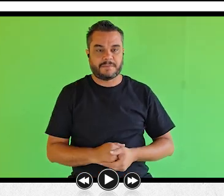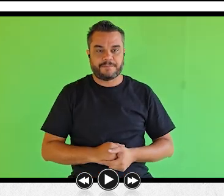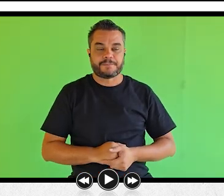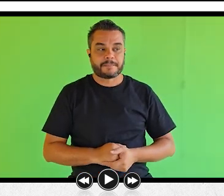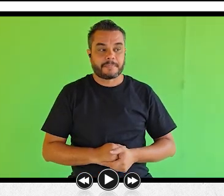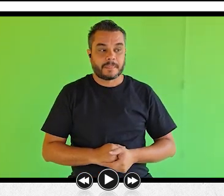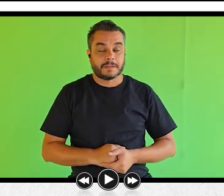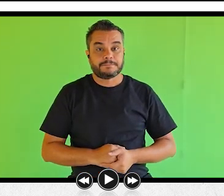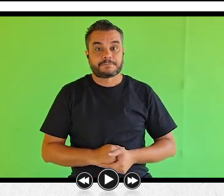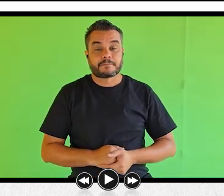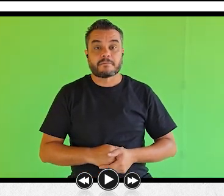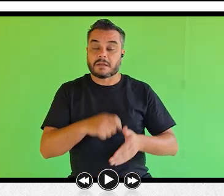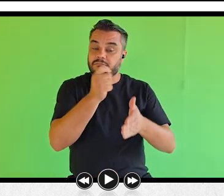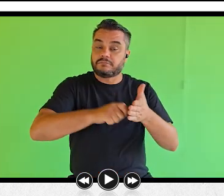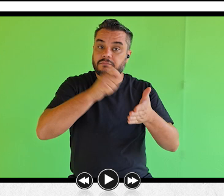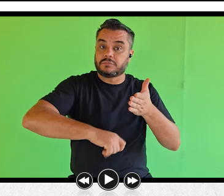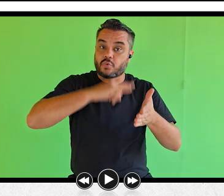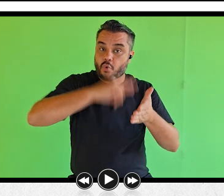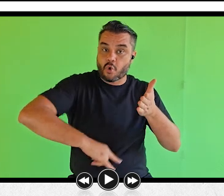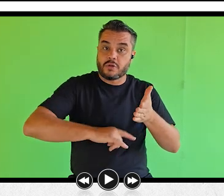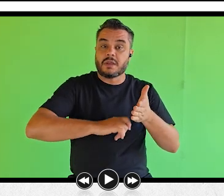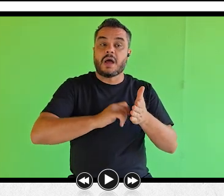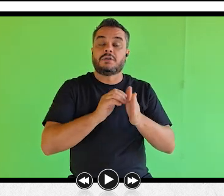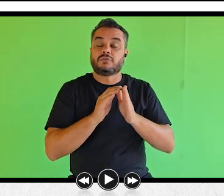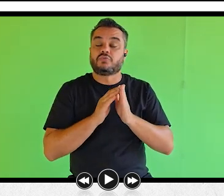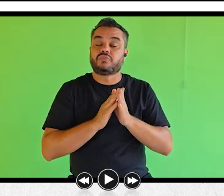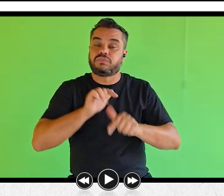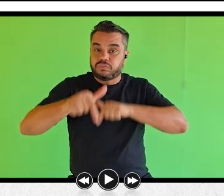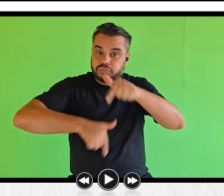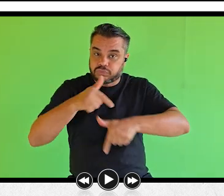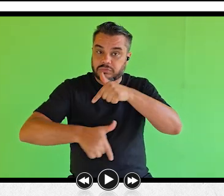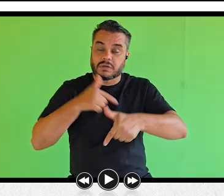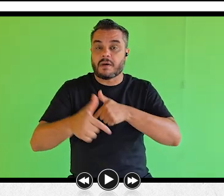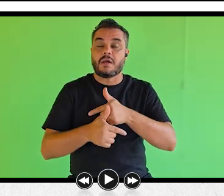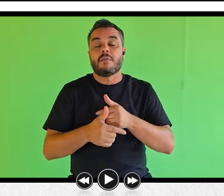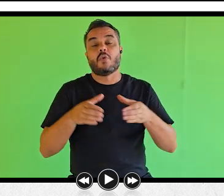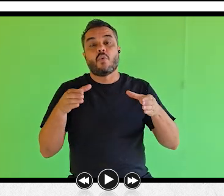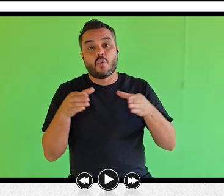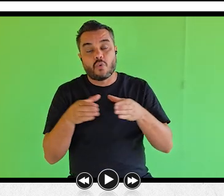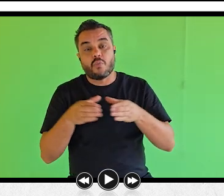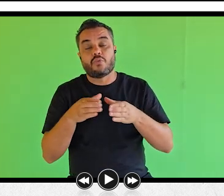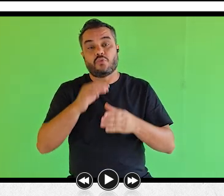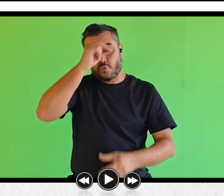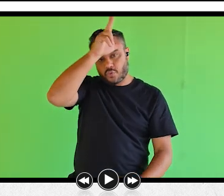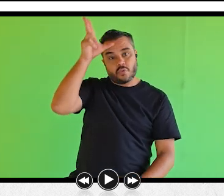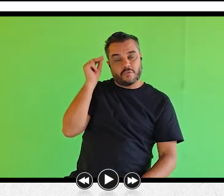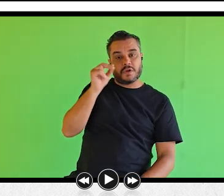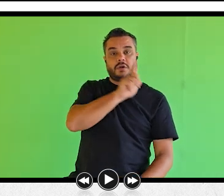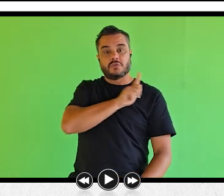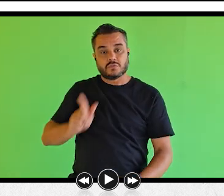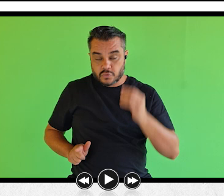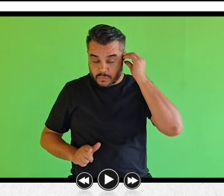poder público, as cooperativas, elas se comprometem a executar um trabalho com observância às normas técnicas e